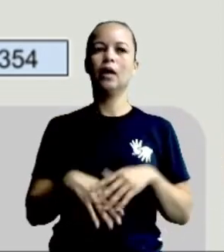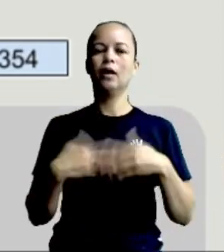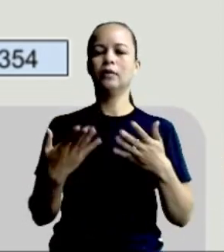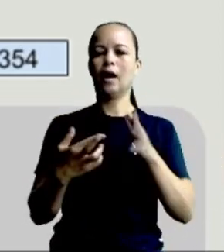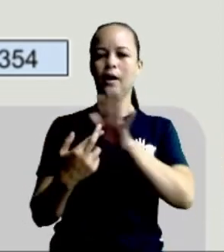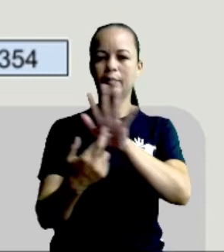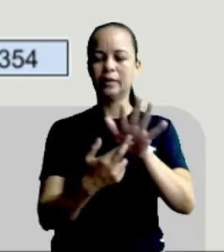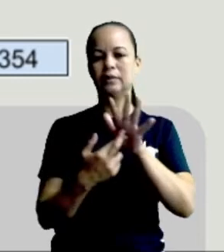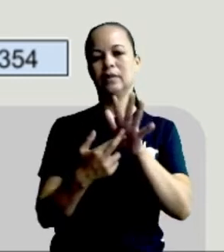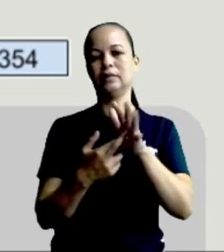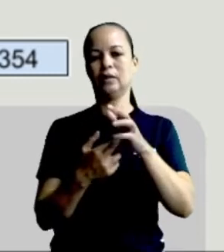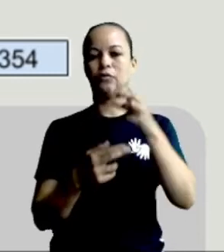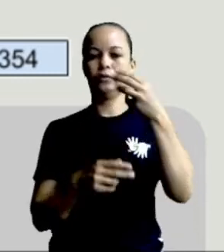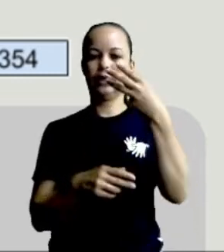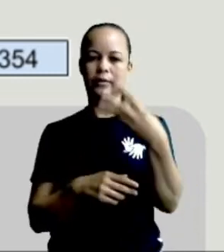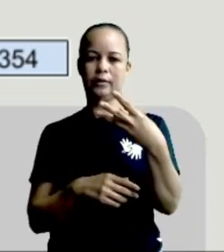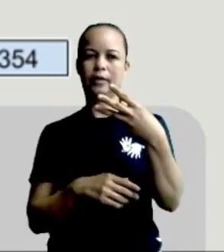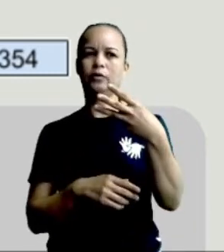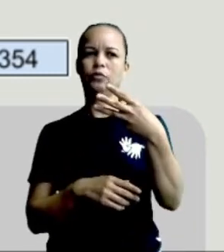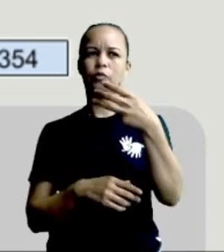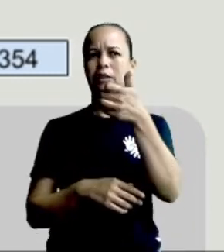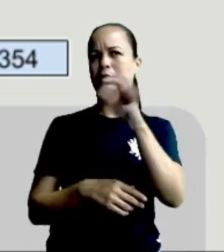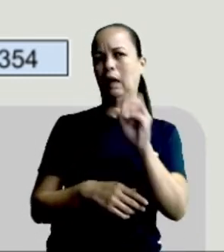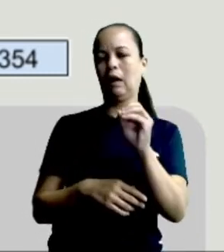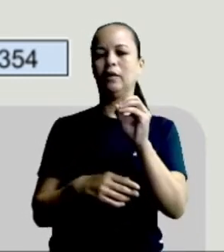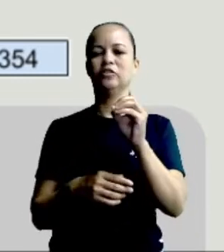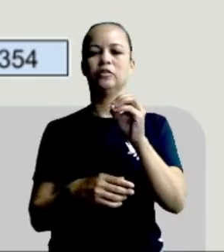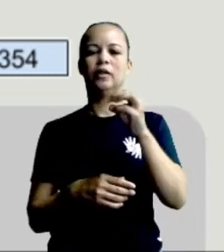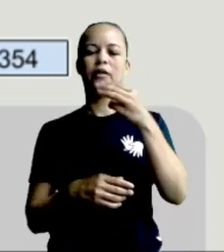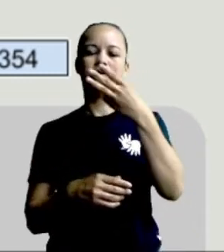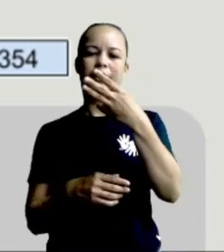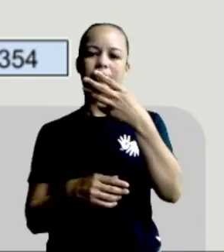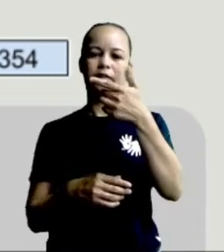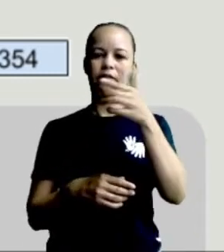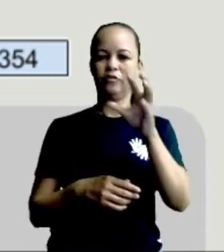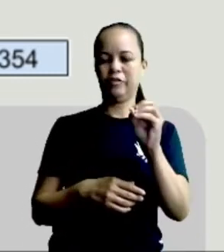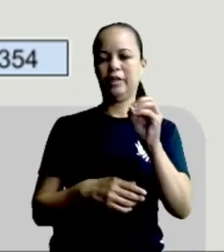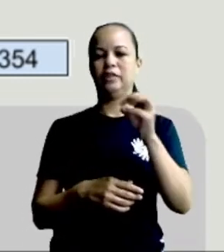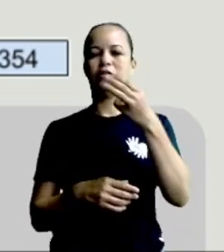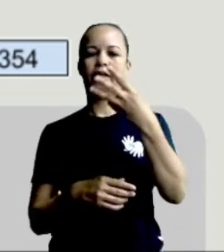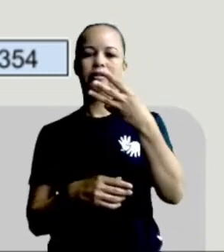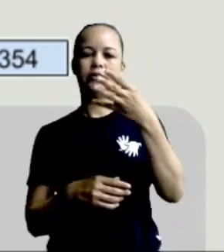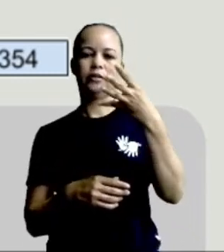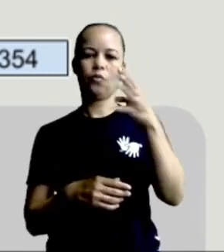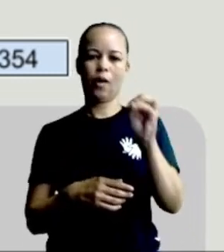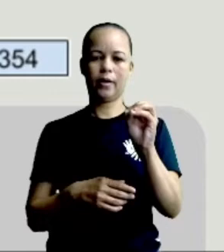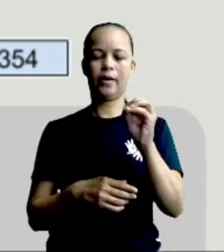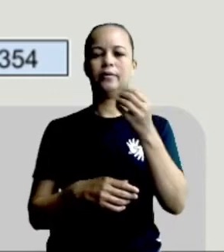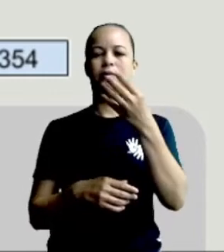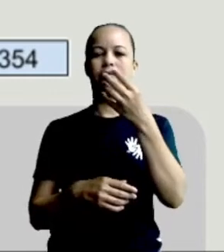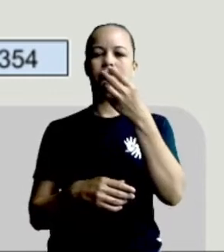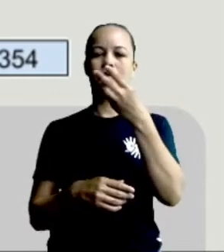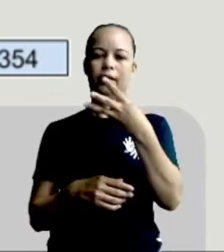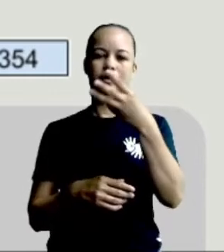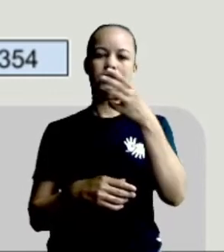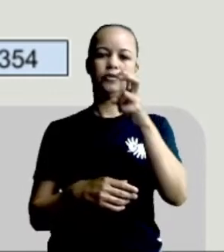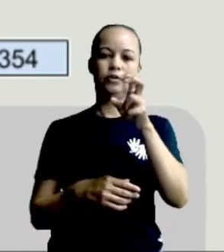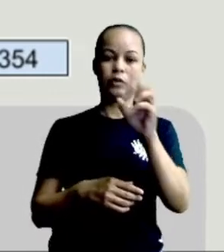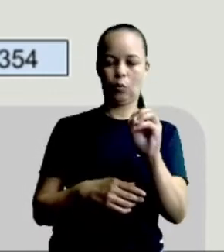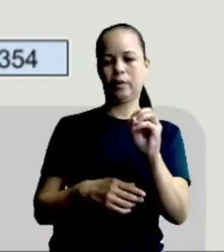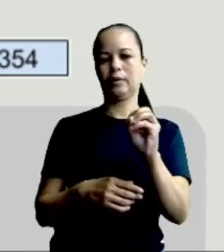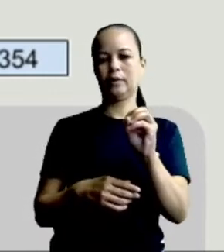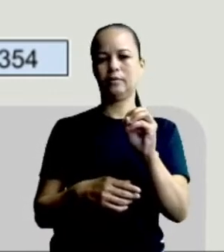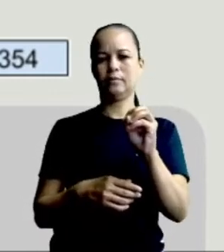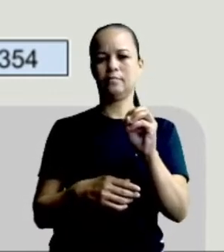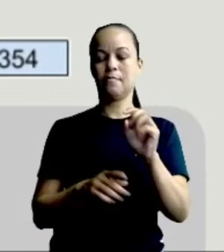na representação dos 310, 320, 340, 350. Mas lembrem-se, quando